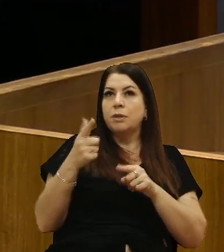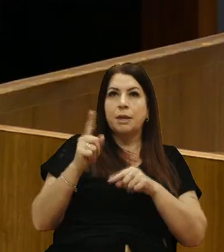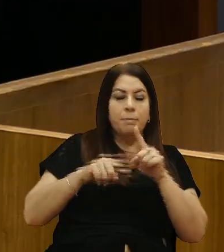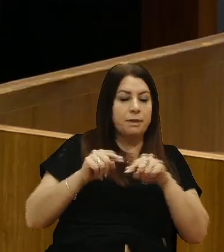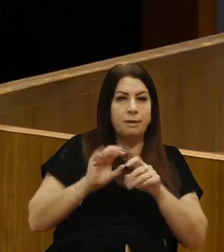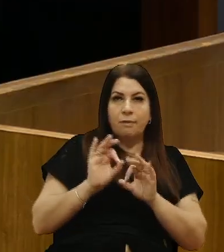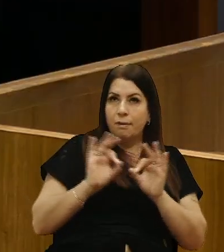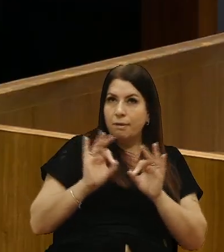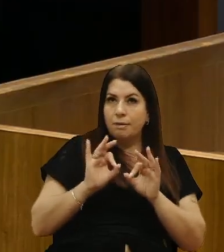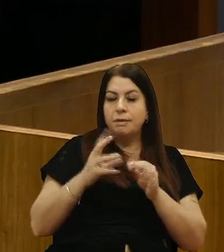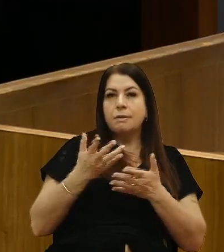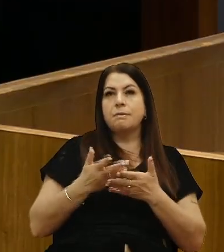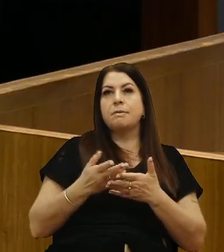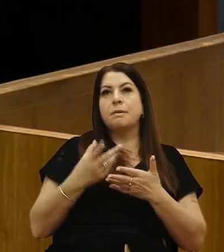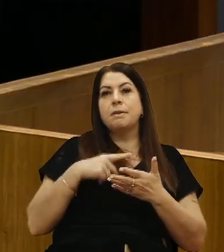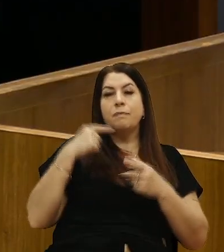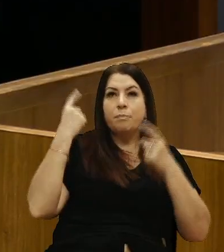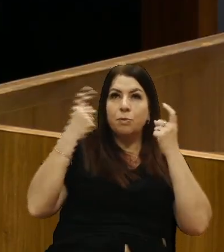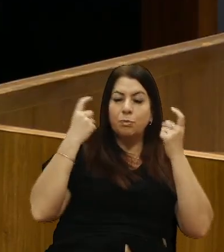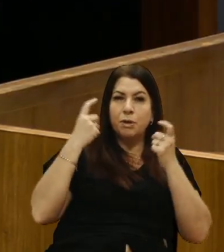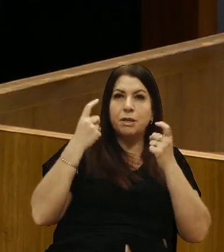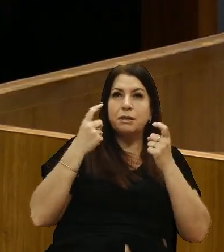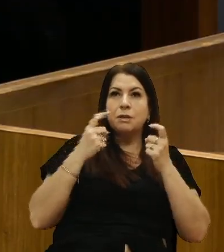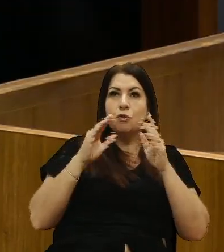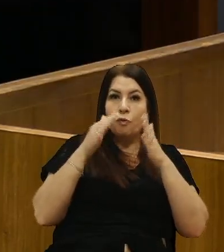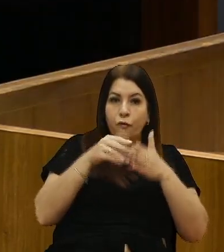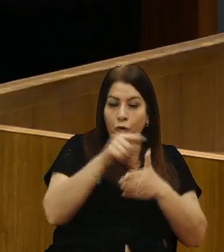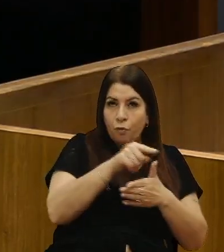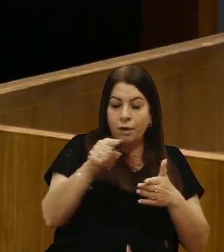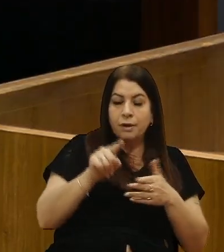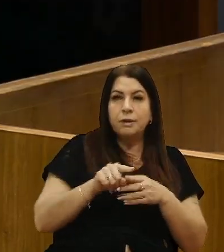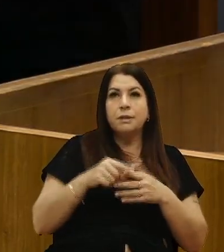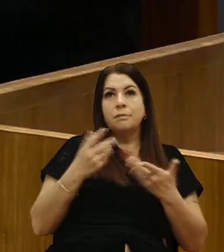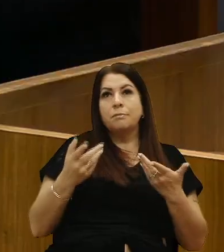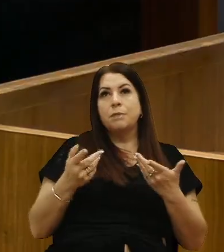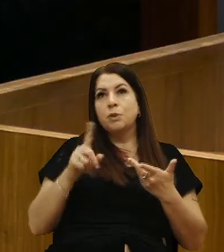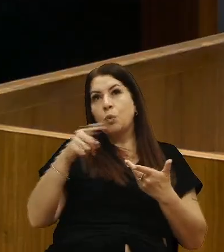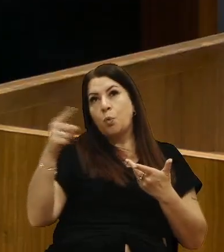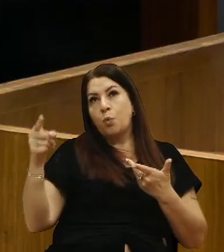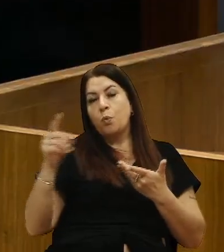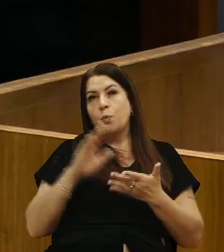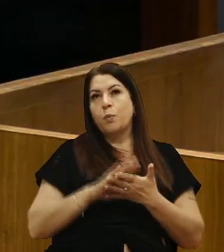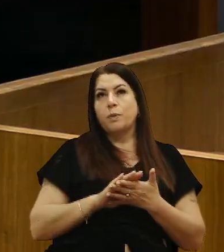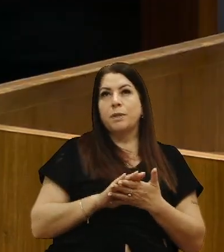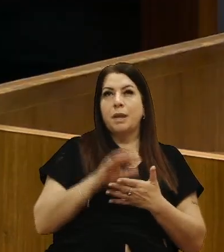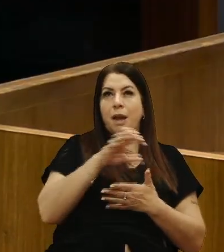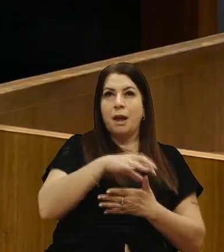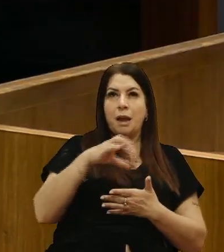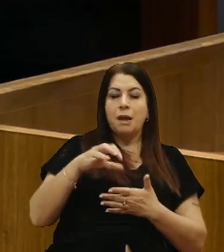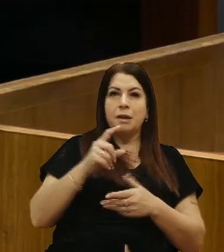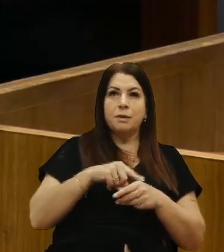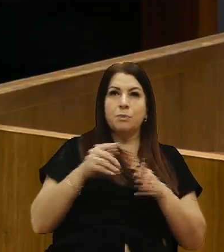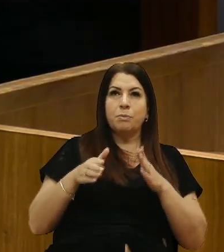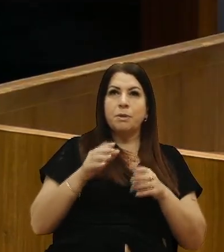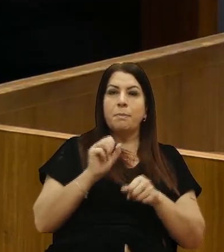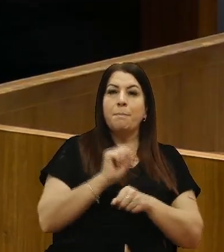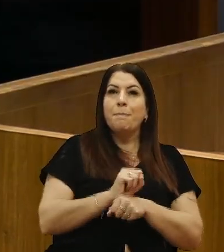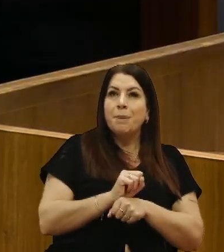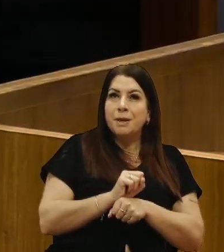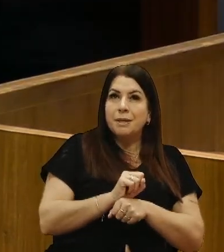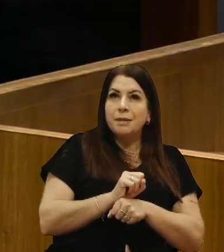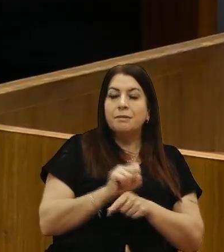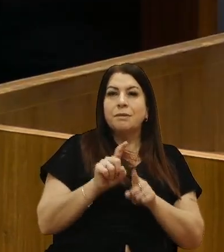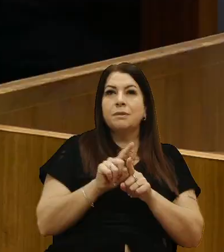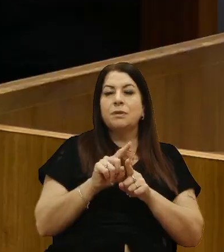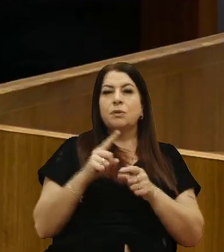material e que estava preocupado que o foco dele era aquele, mas que as outras áreas, nesse momento, estariam paradas